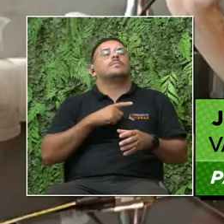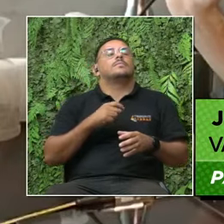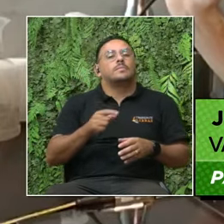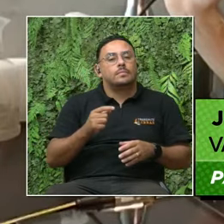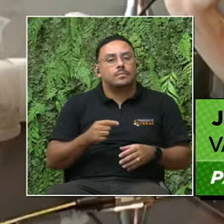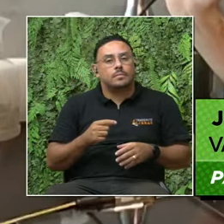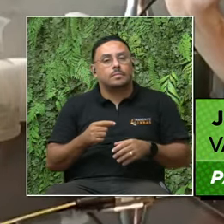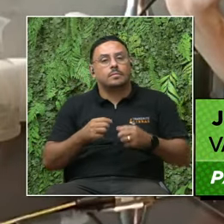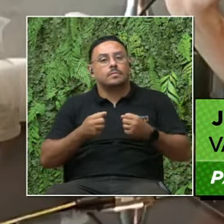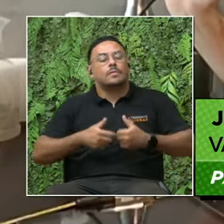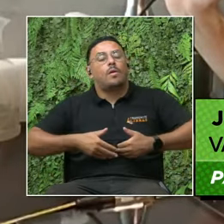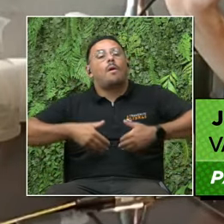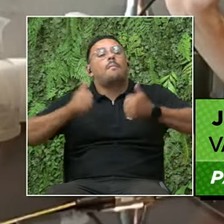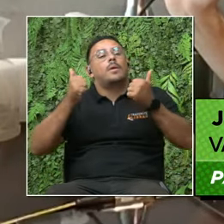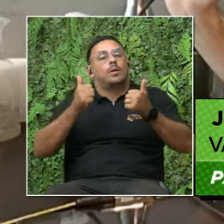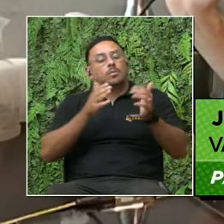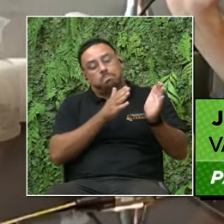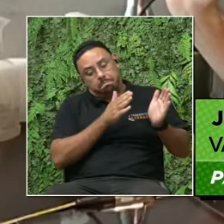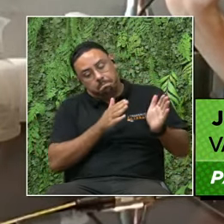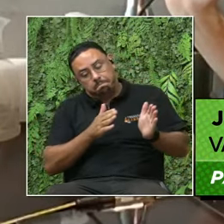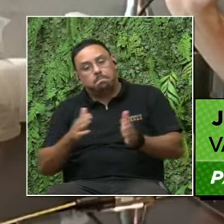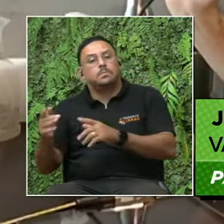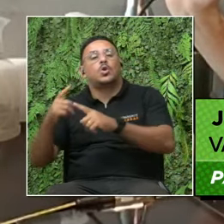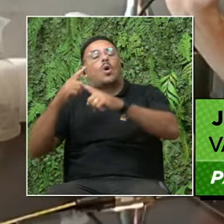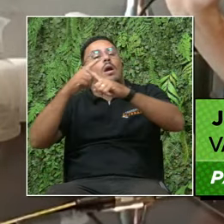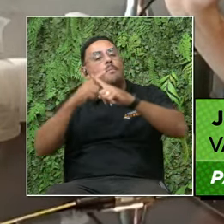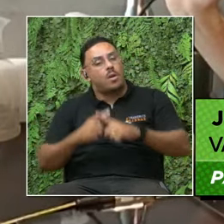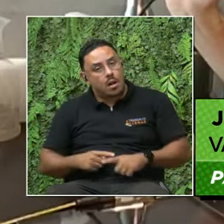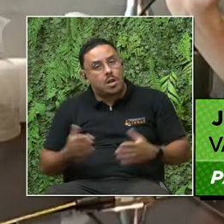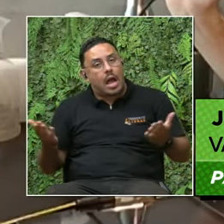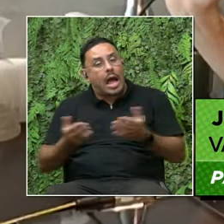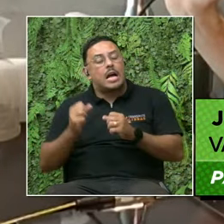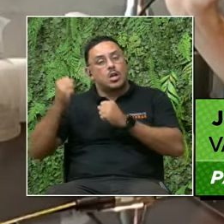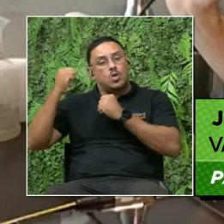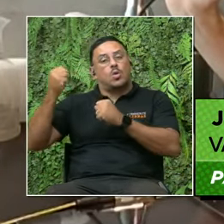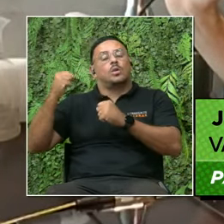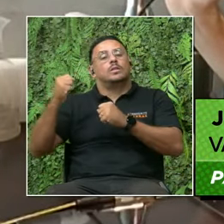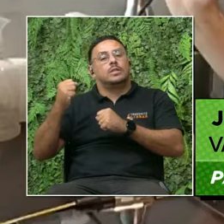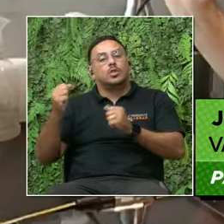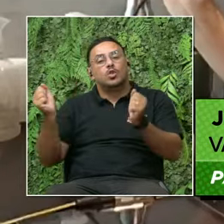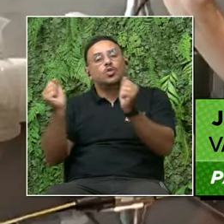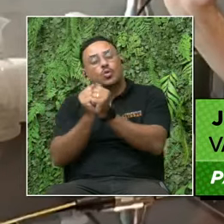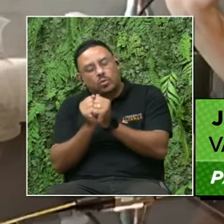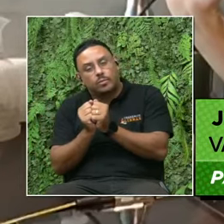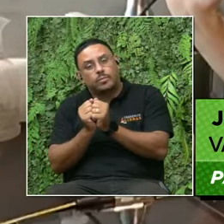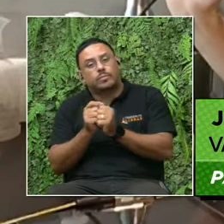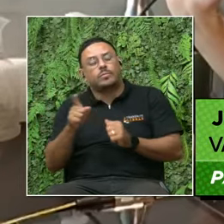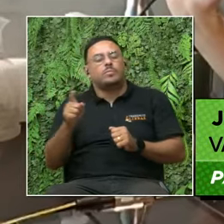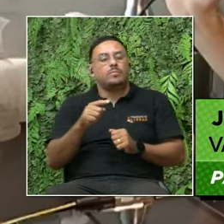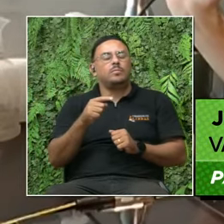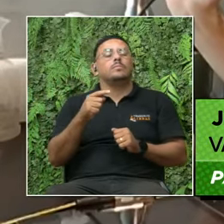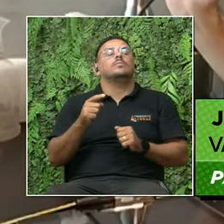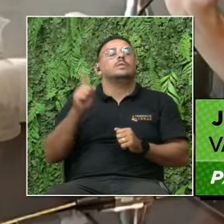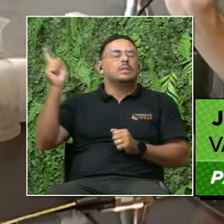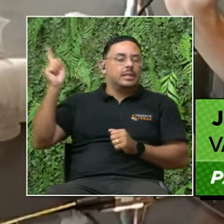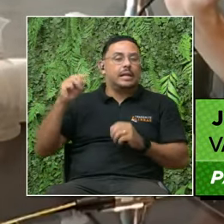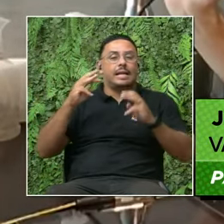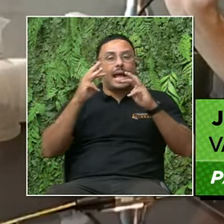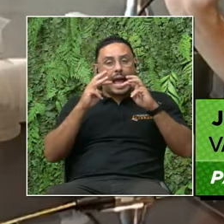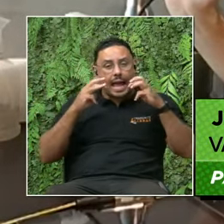que performou melhor durante toda a competição e que se a torcida hoje a favor quando foi a favor do Atlético lá também na